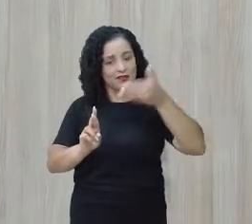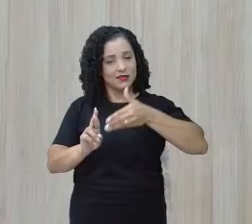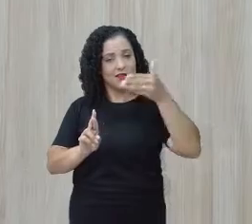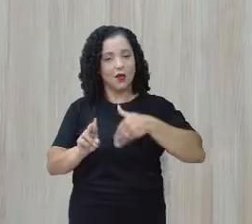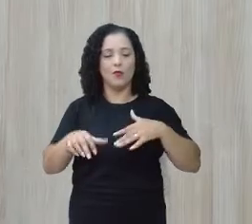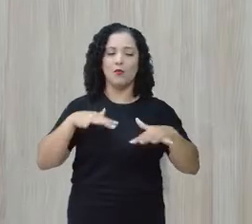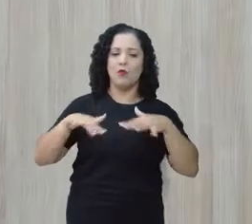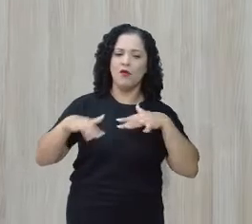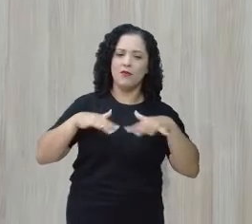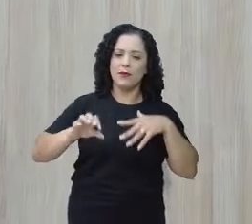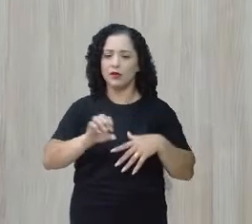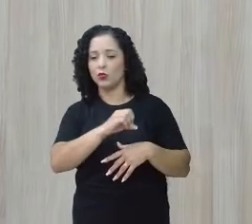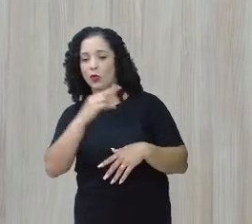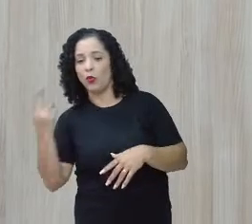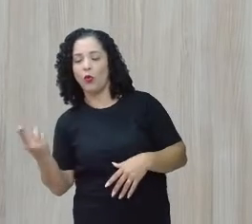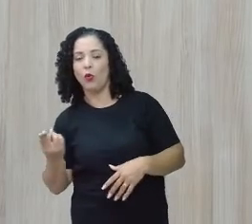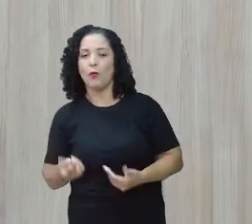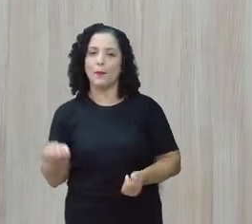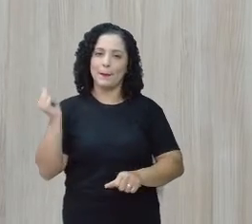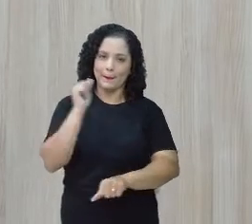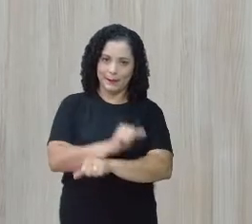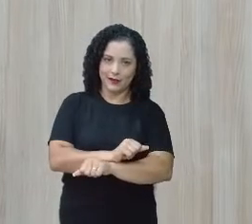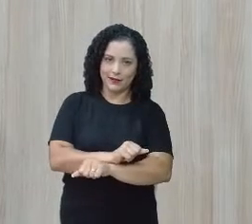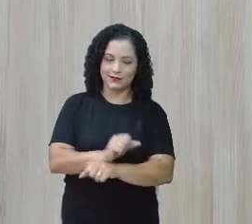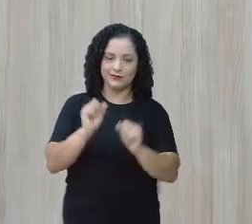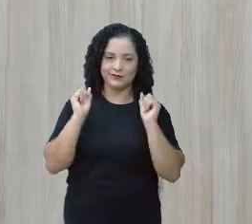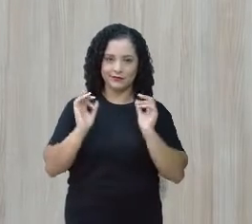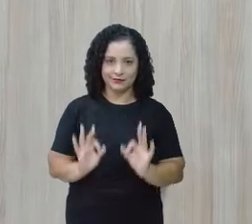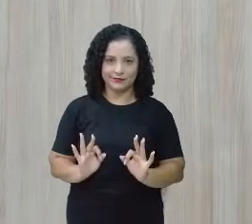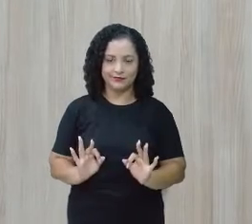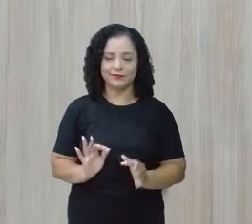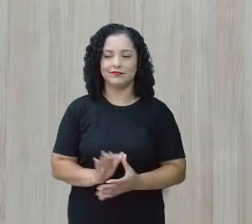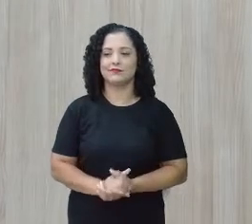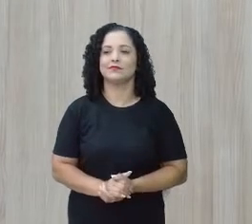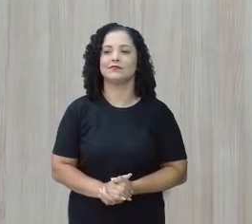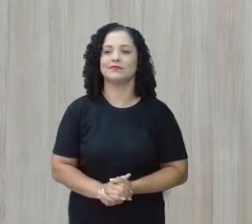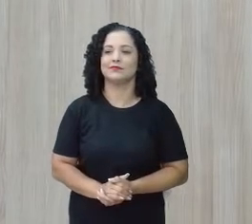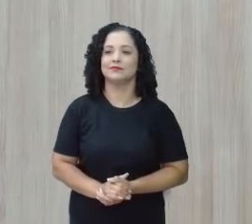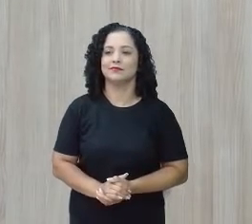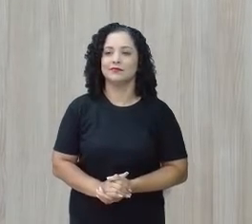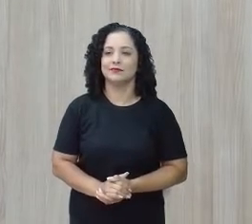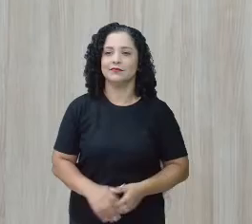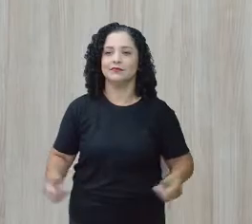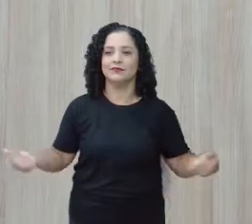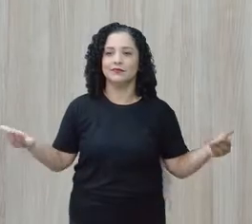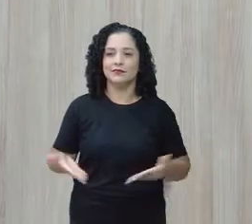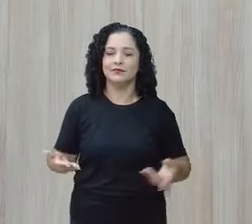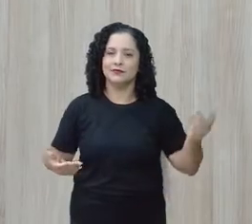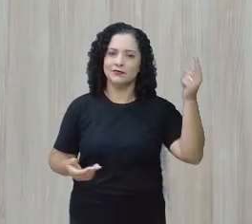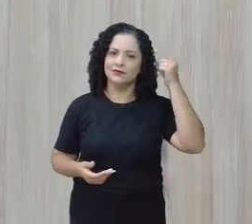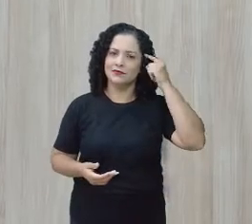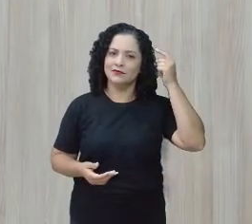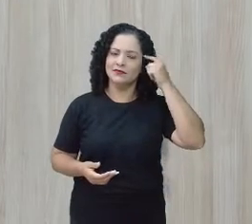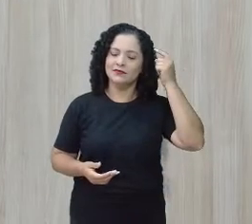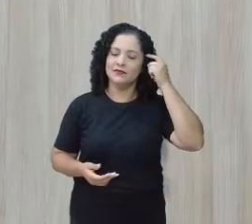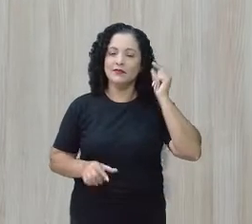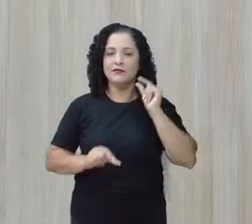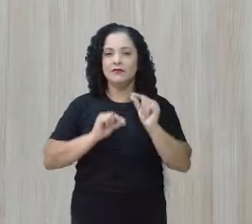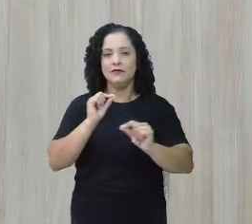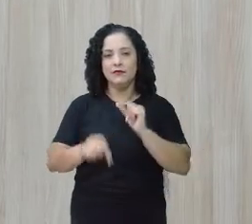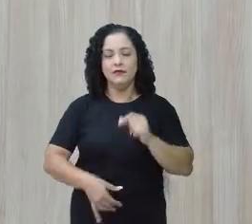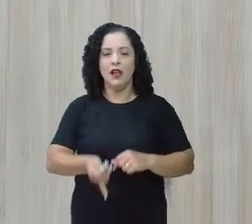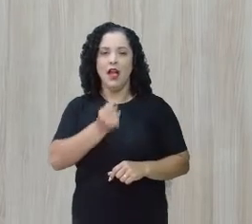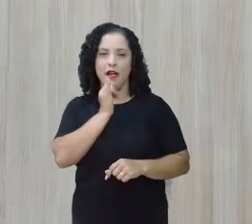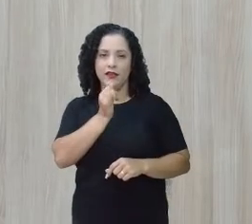está em movimento ou se está em repouso, ok? Então, vamos pensar aí na questão, vou trazer para vocês um